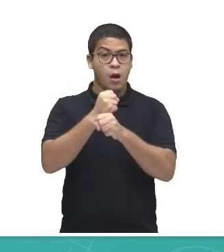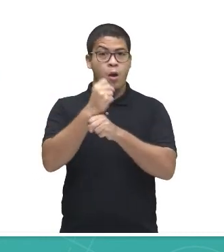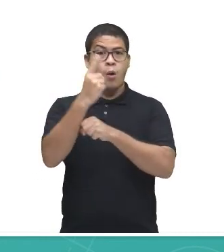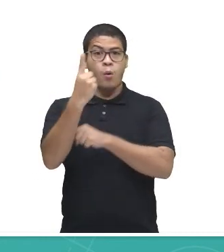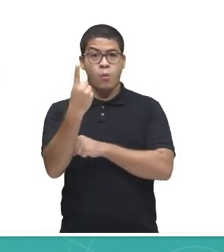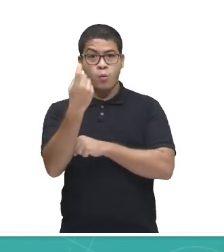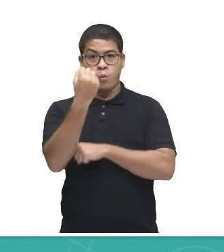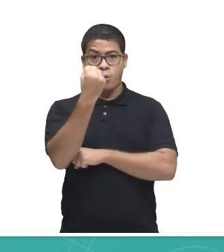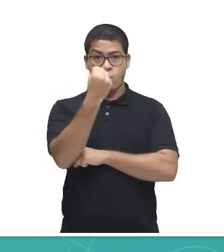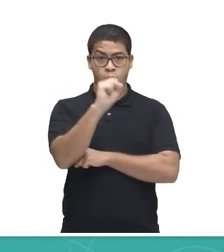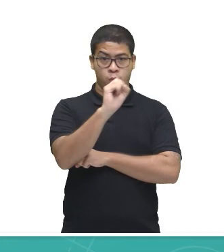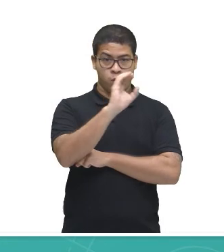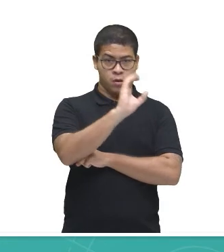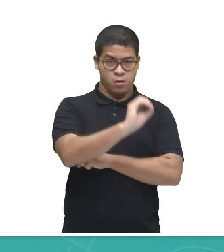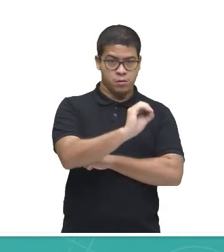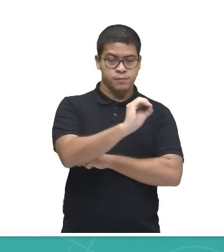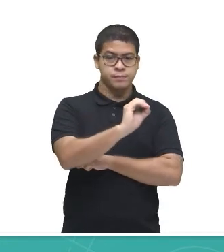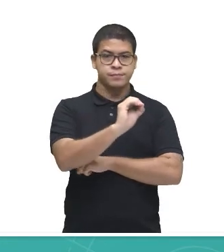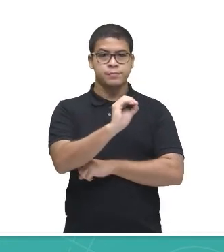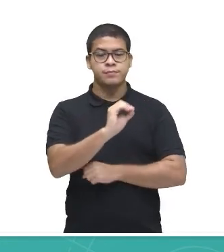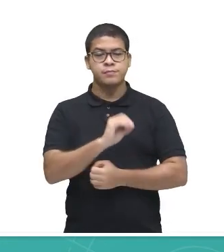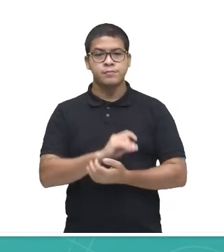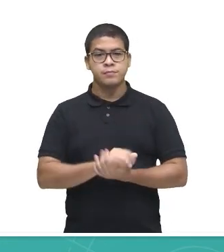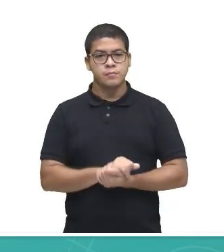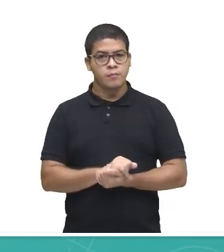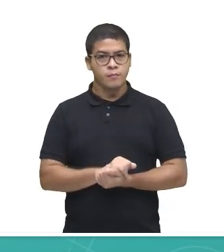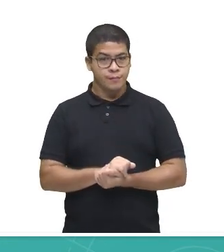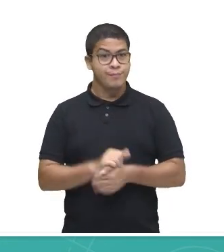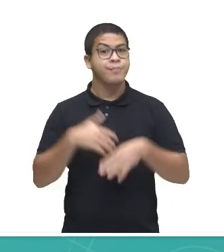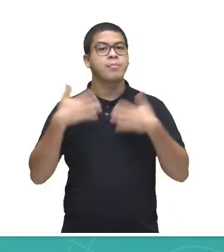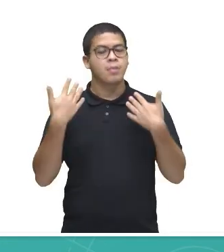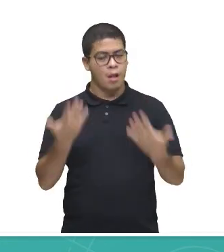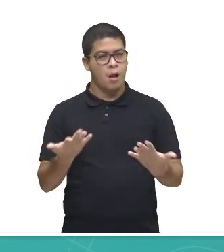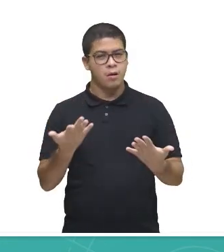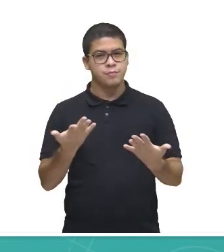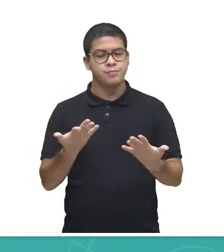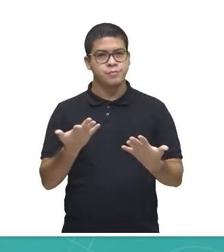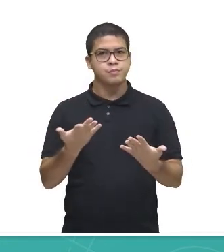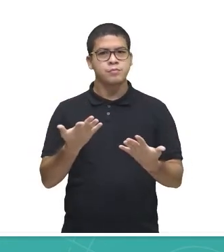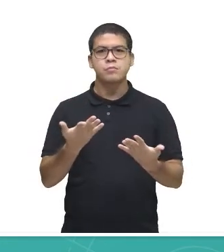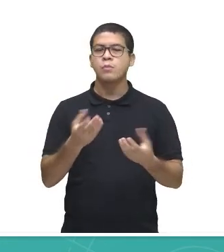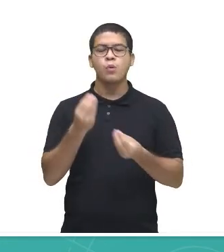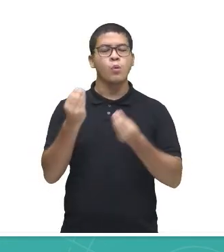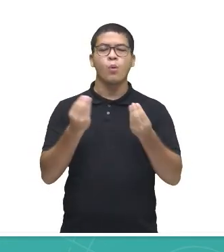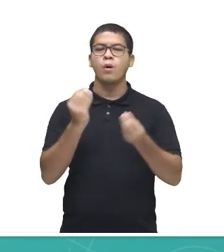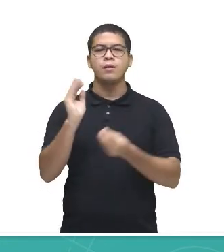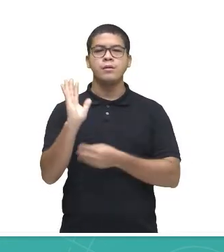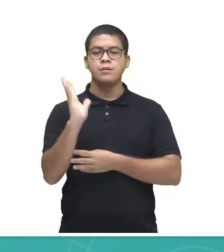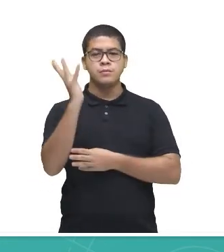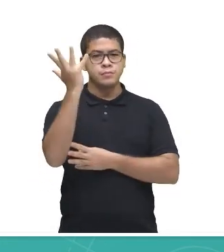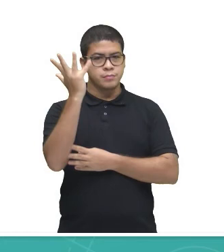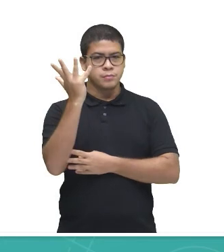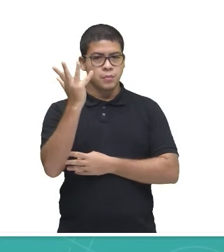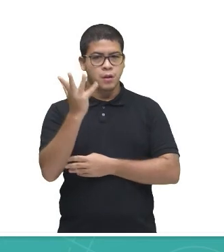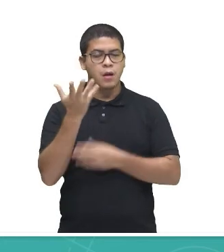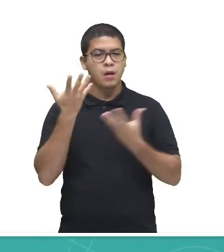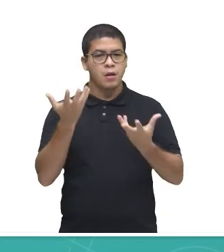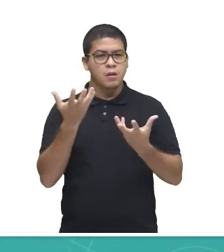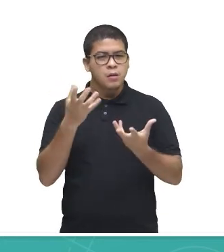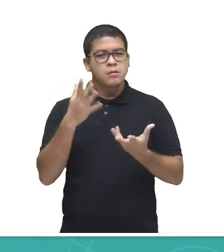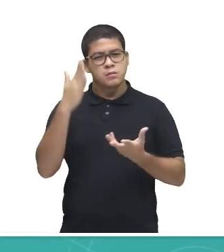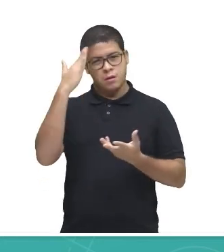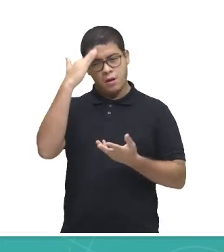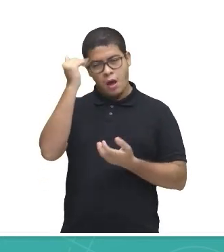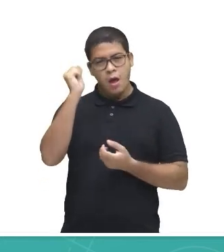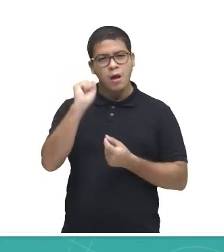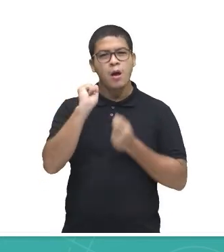a 180 graus. Sendo assim, o que acontece? Esse ângulo que a gente quer descobrir o valor,